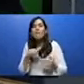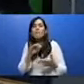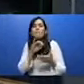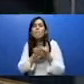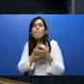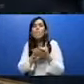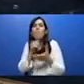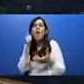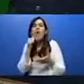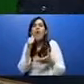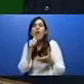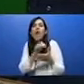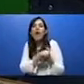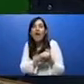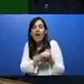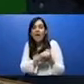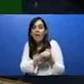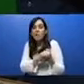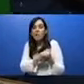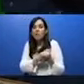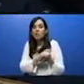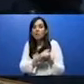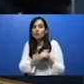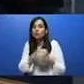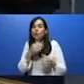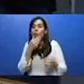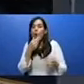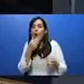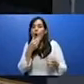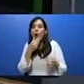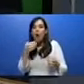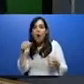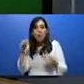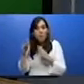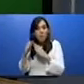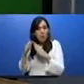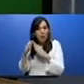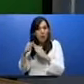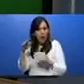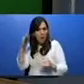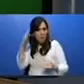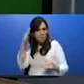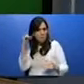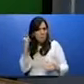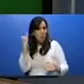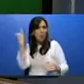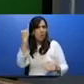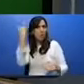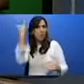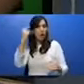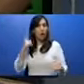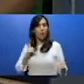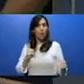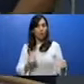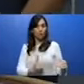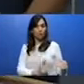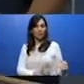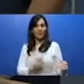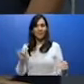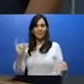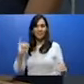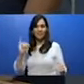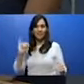né, de Florença, que nós também vimos na aula passada, uma figura proeminente no governo fiorentino.